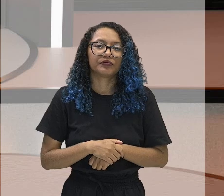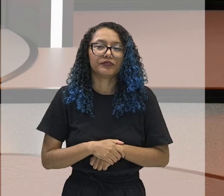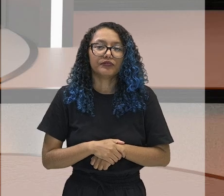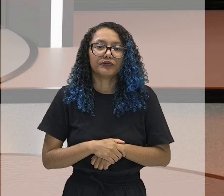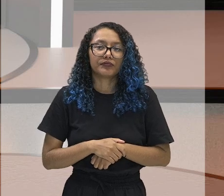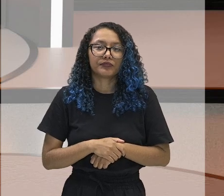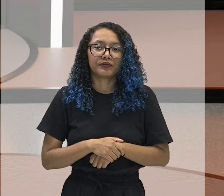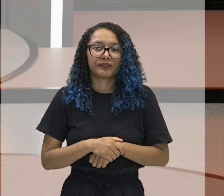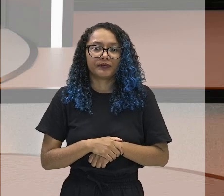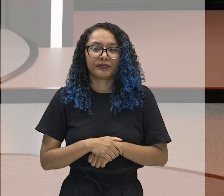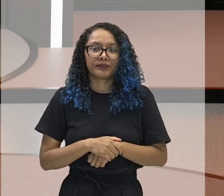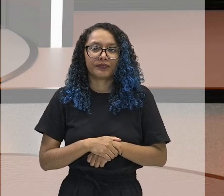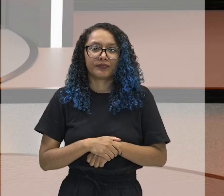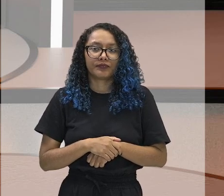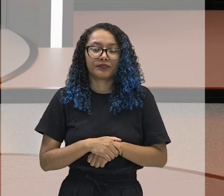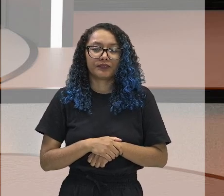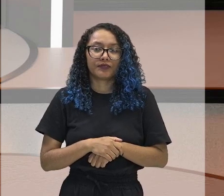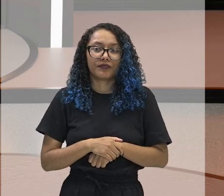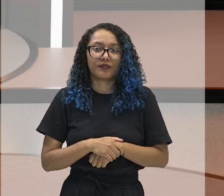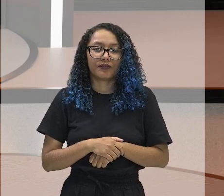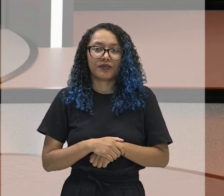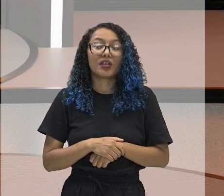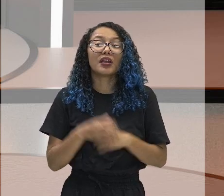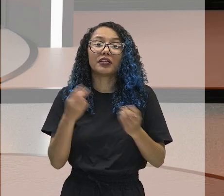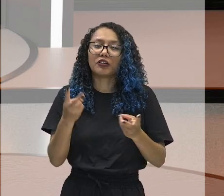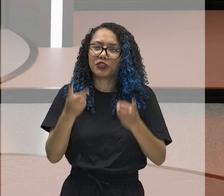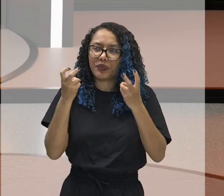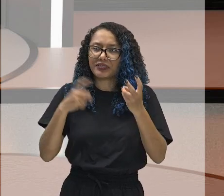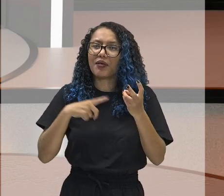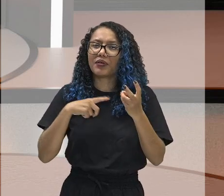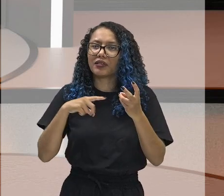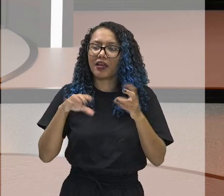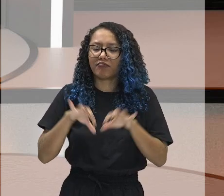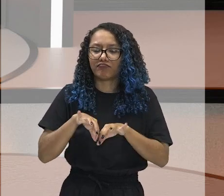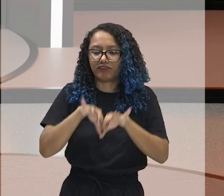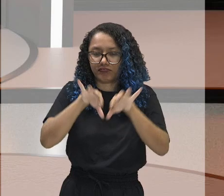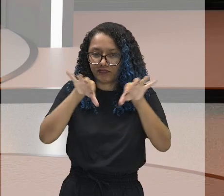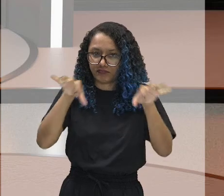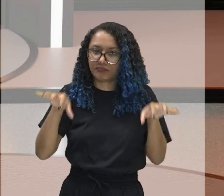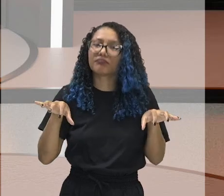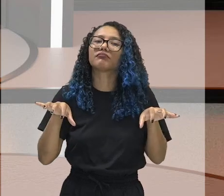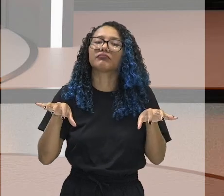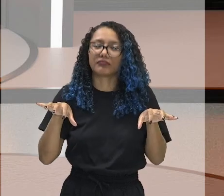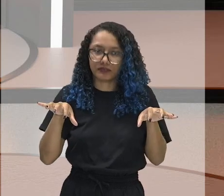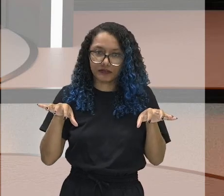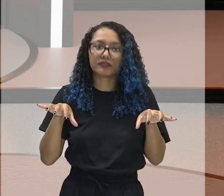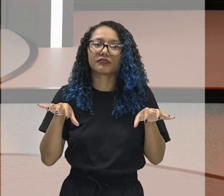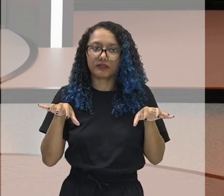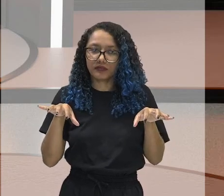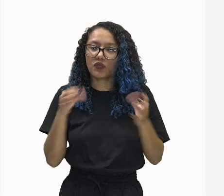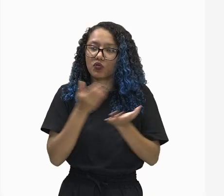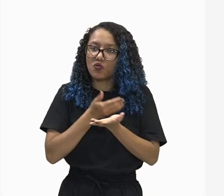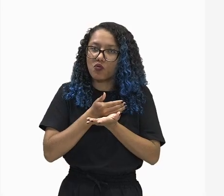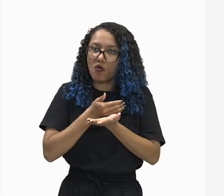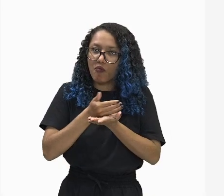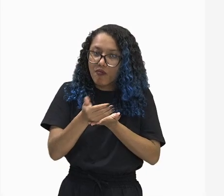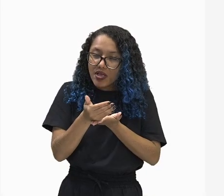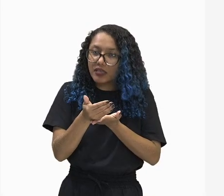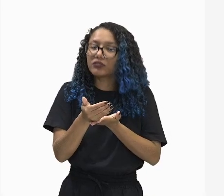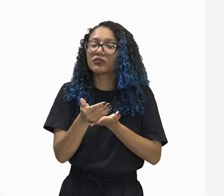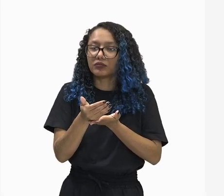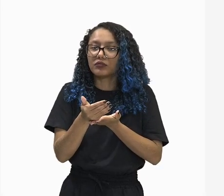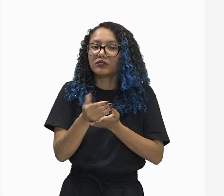acontecendo uma quebra, uma divisão entre a cristandade dos primeiros séculos. Vamos adiante, galera, vamos